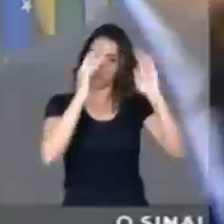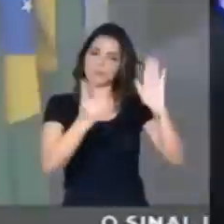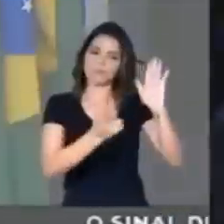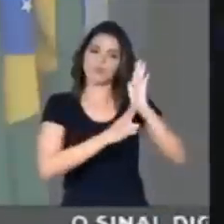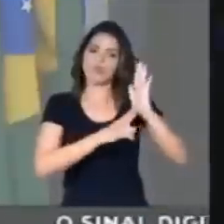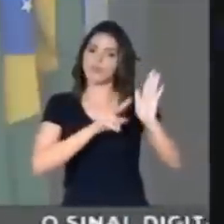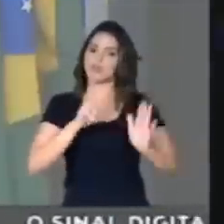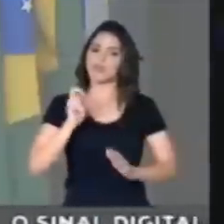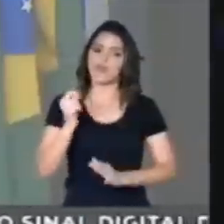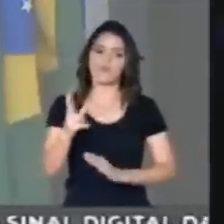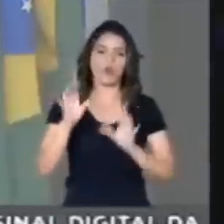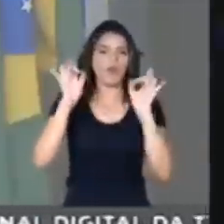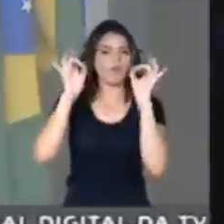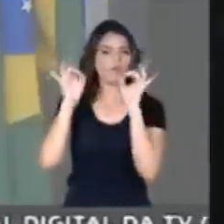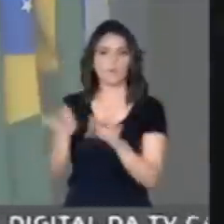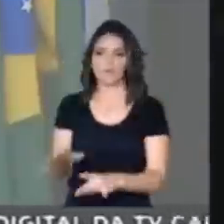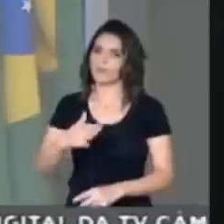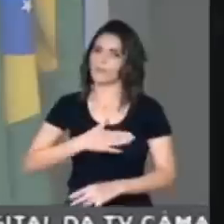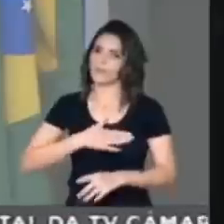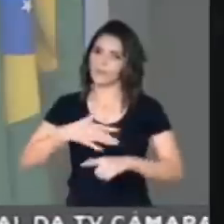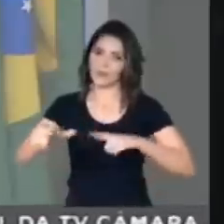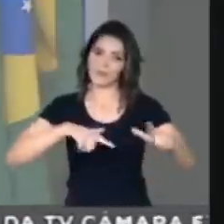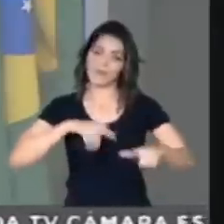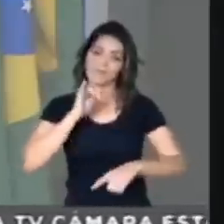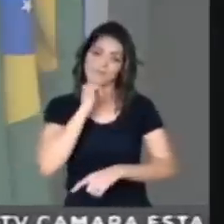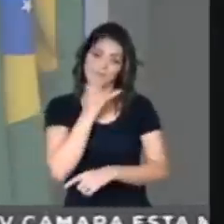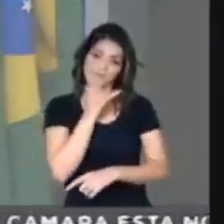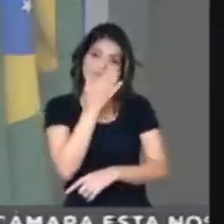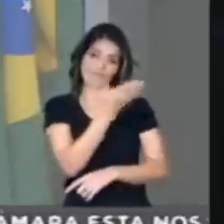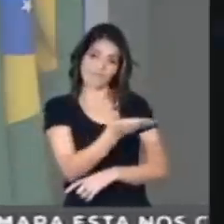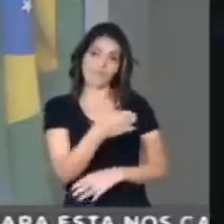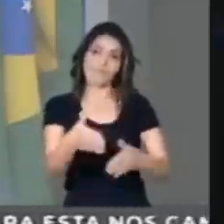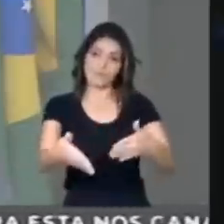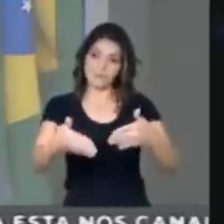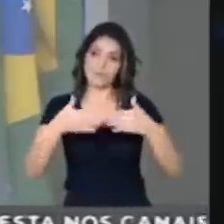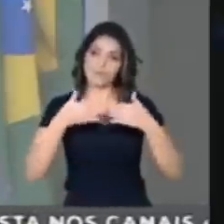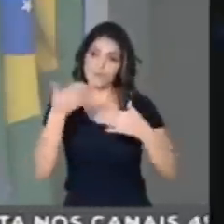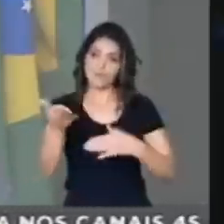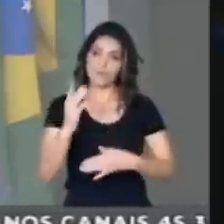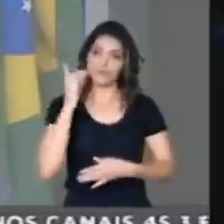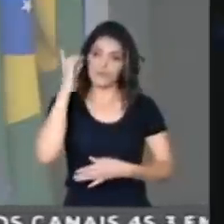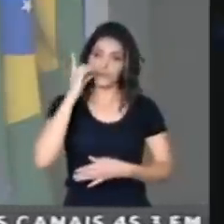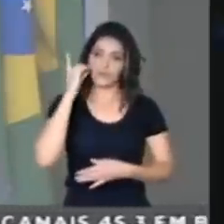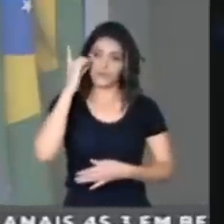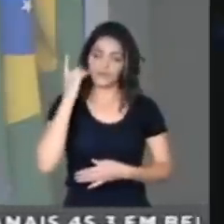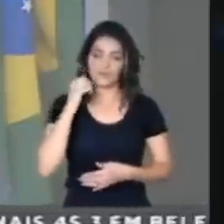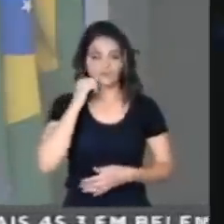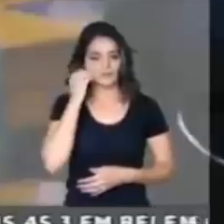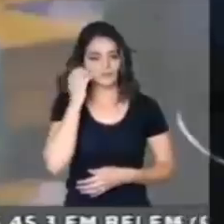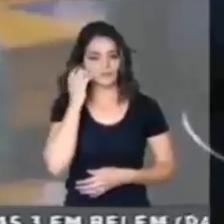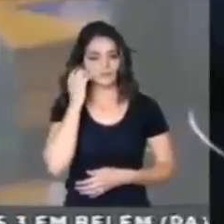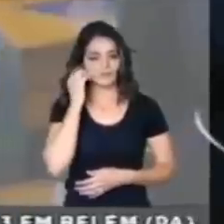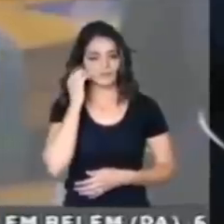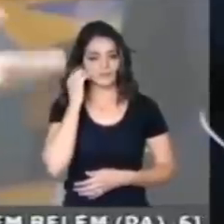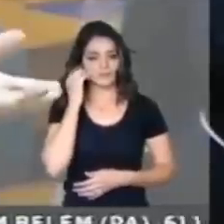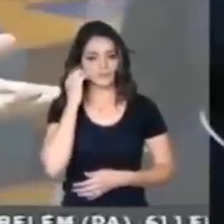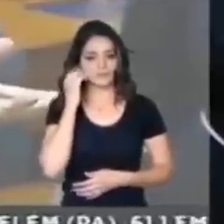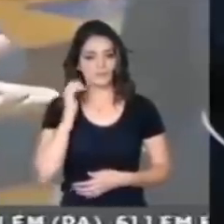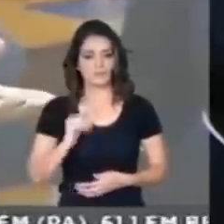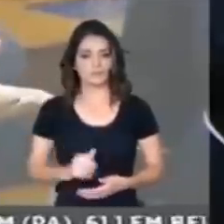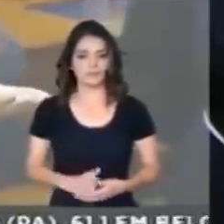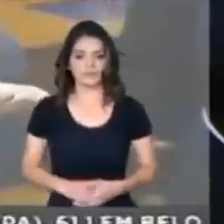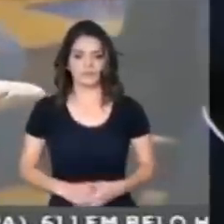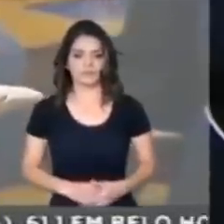renunciar ao meu mandato. E para a infelicidade dos senhores, concedo a parte, por favor, deputado. Deputado, Vossa Excelência. Não, deputado. Não, a parte